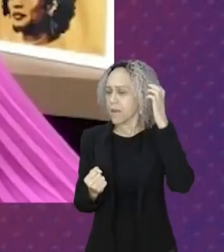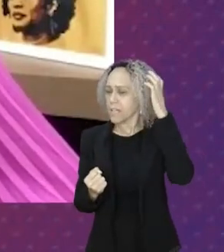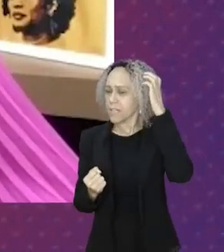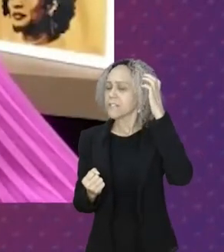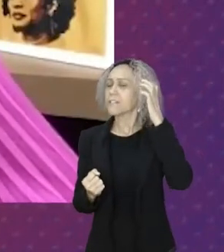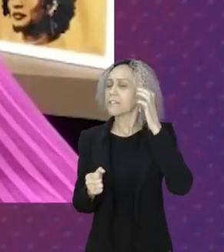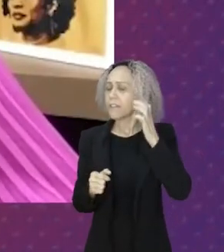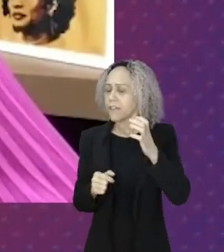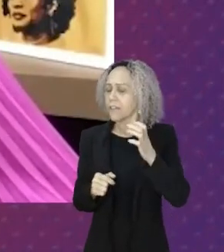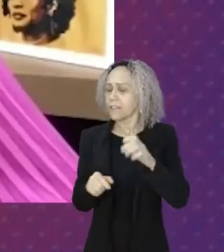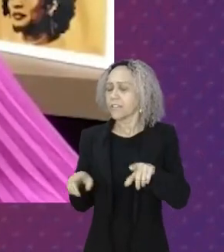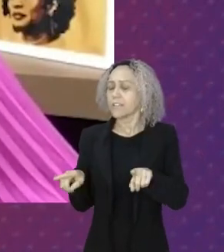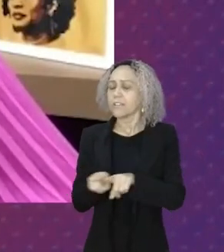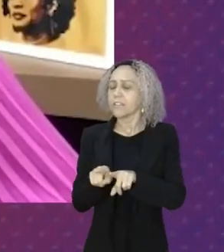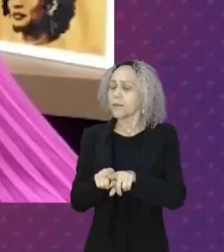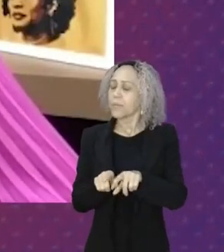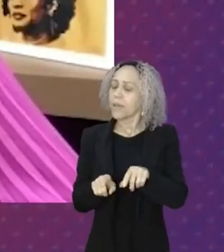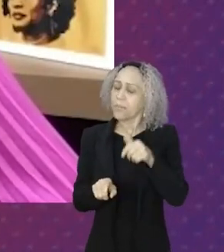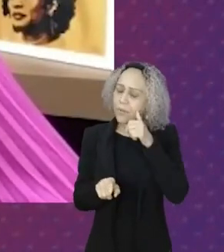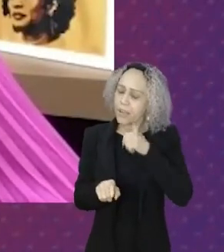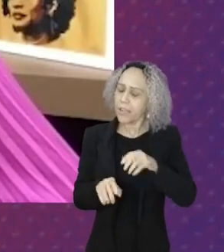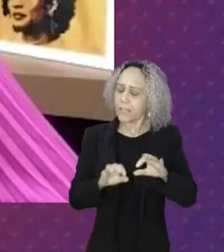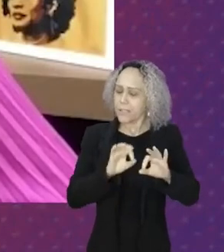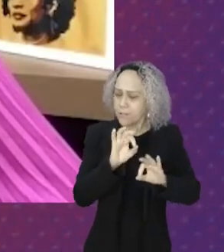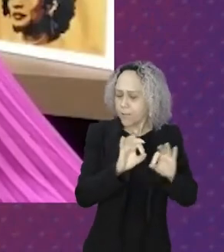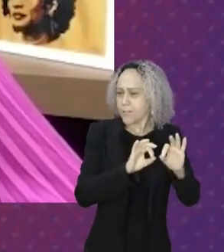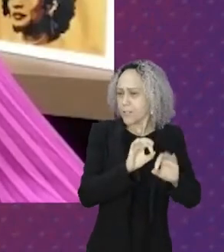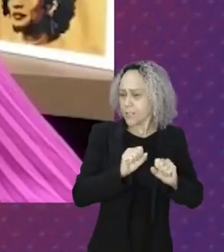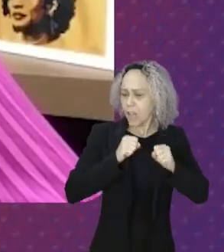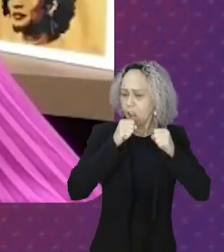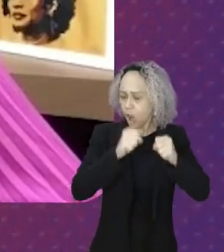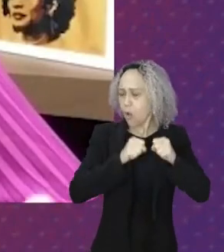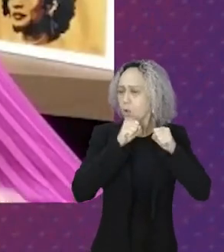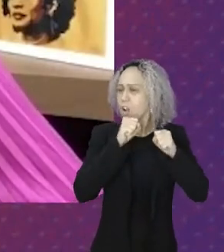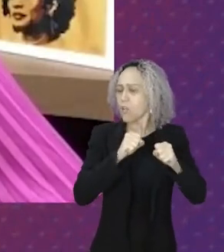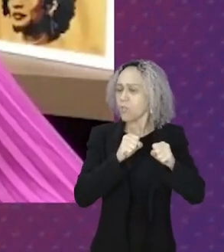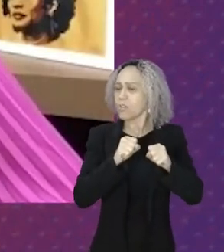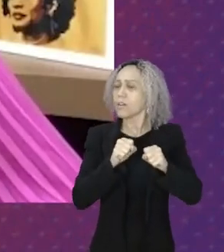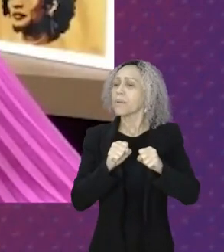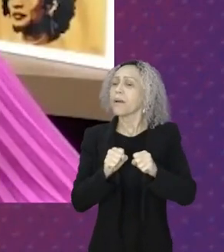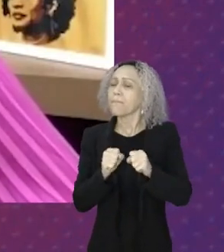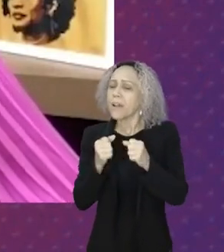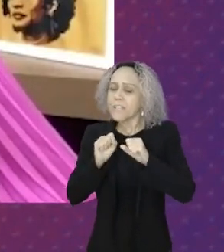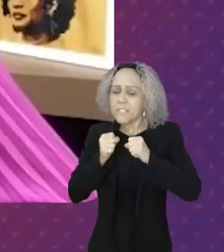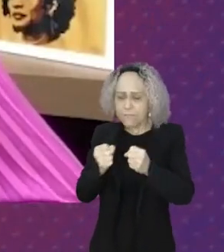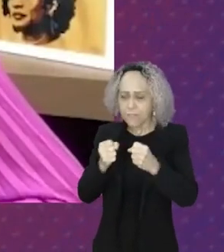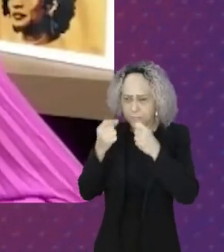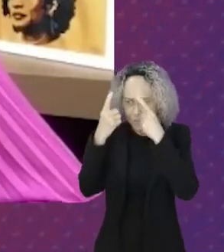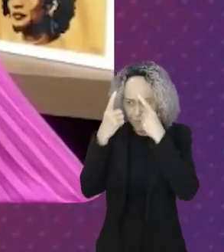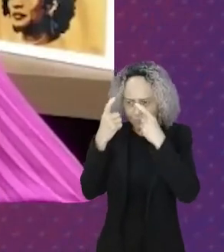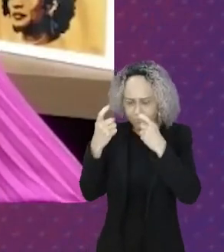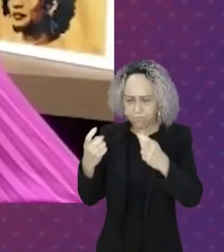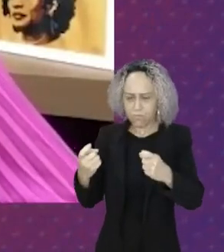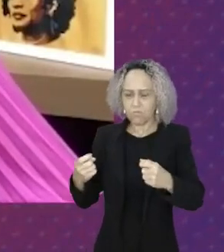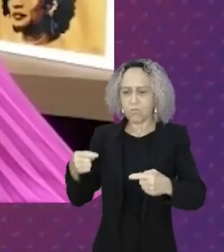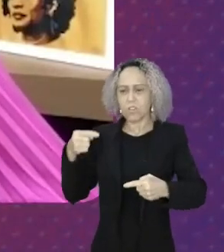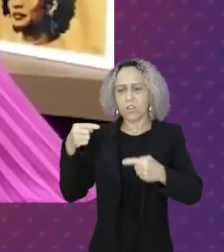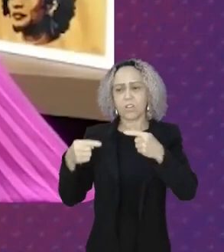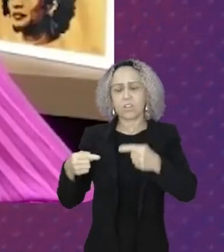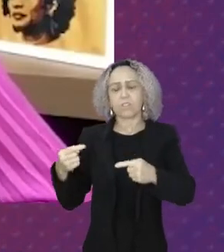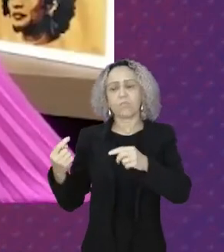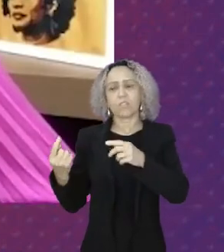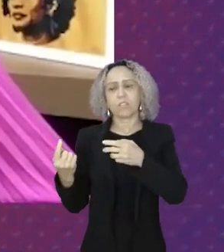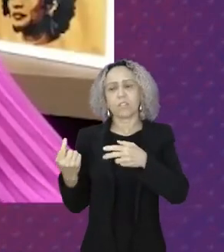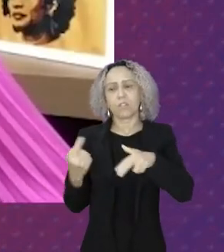enfrentamento à violência política de gênero, deve ser levado em conta essa grande rede de fortalecimento